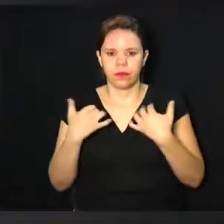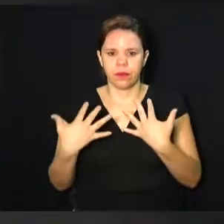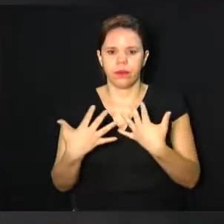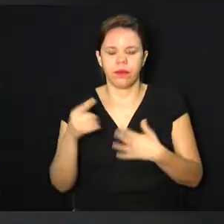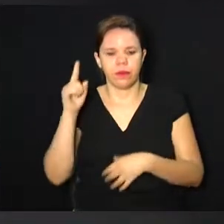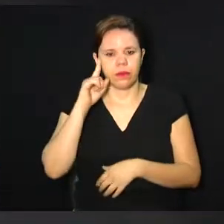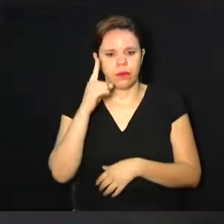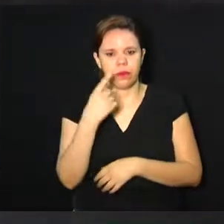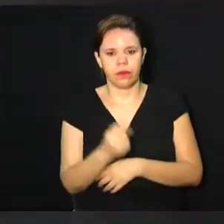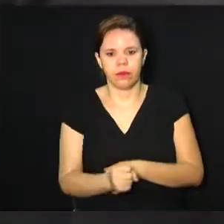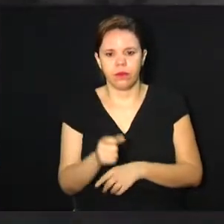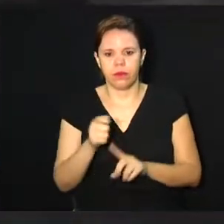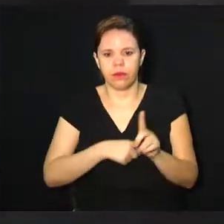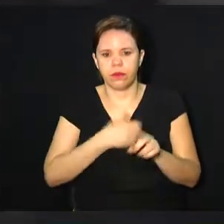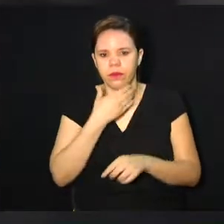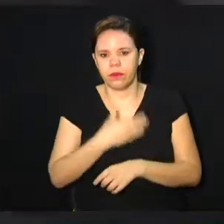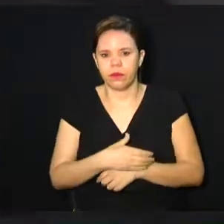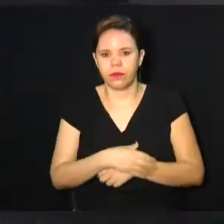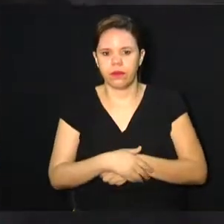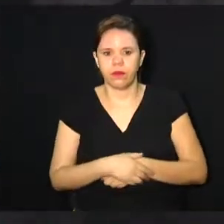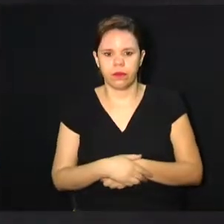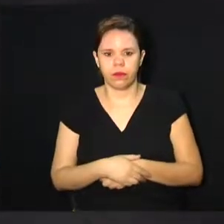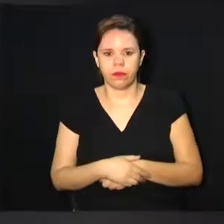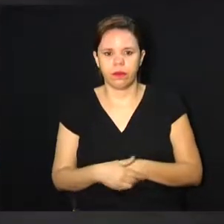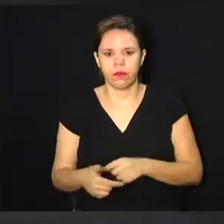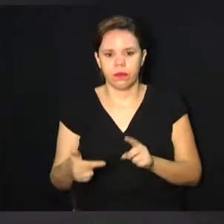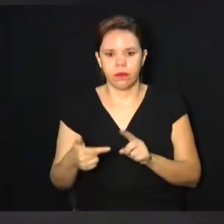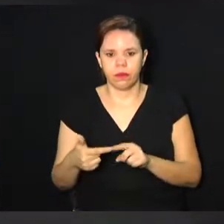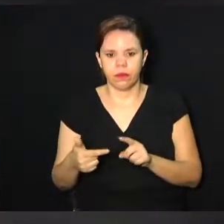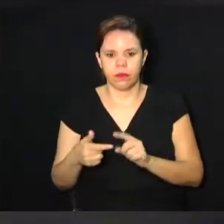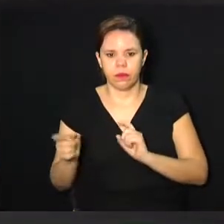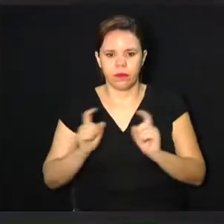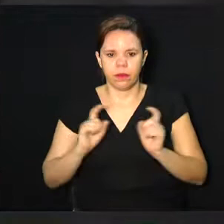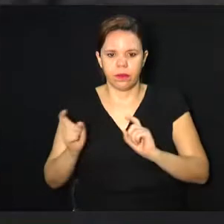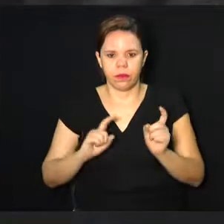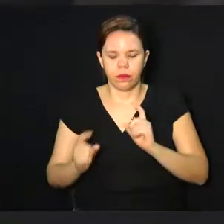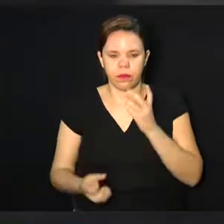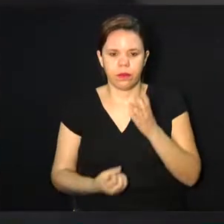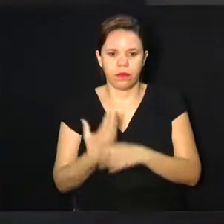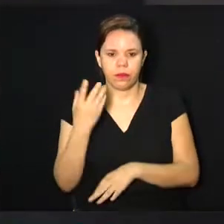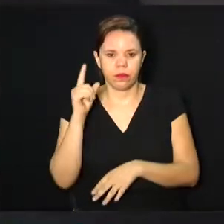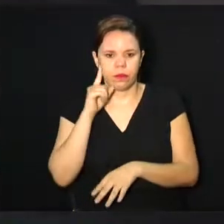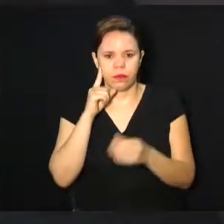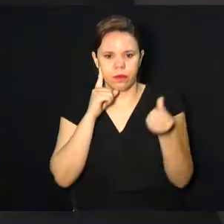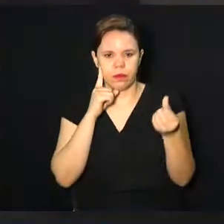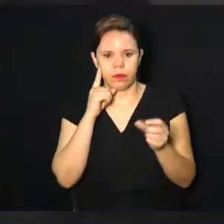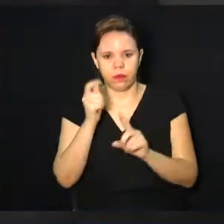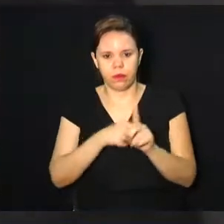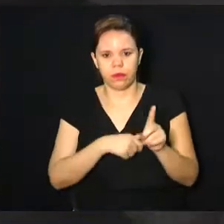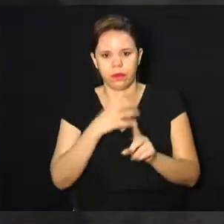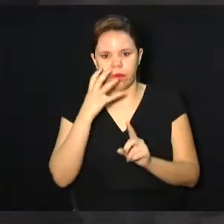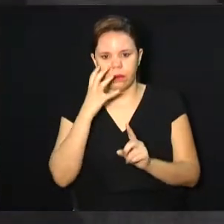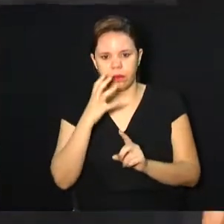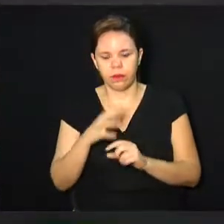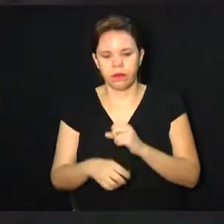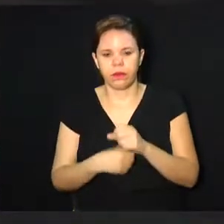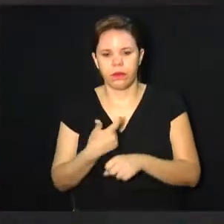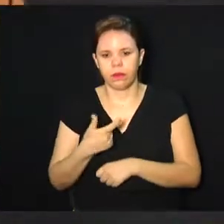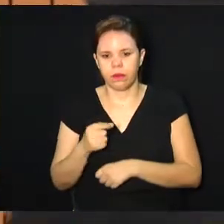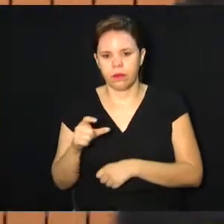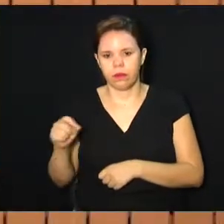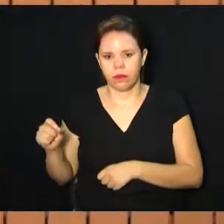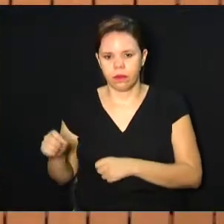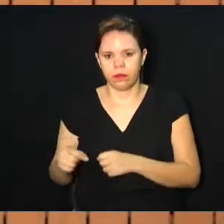dia 18 de dezembro. A segunda audiência irá ocorrer no dia 6 de fevereiro de 2020,